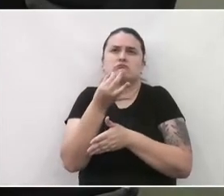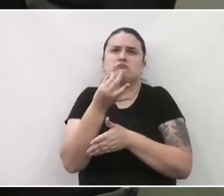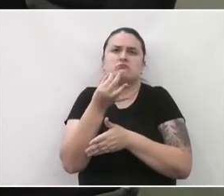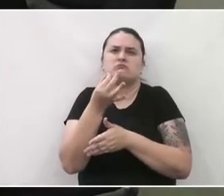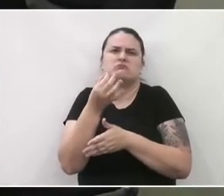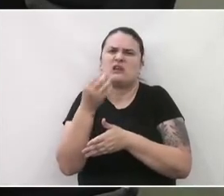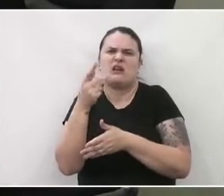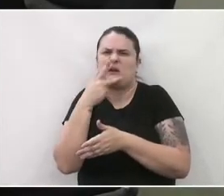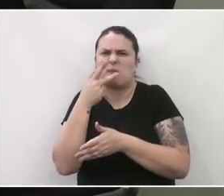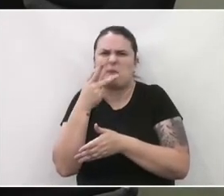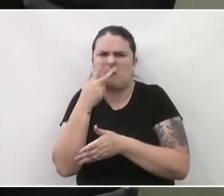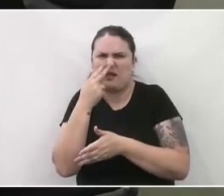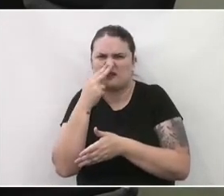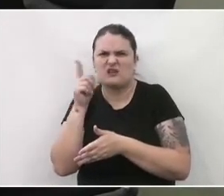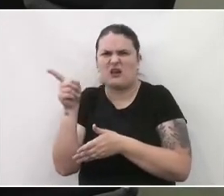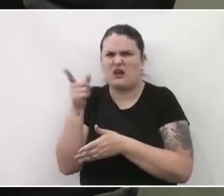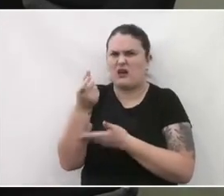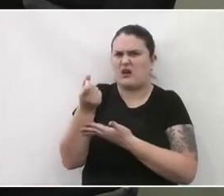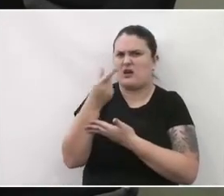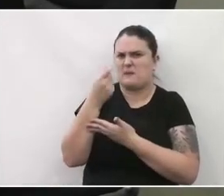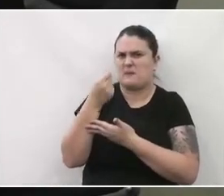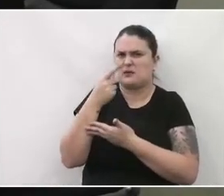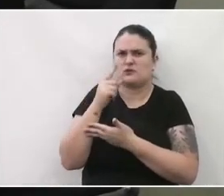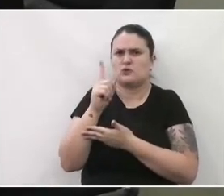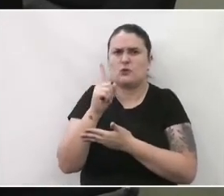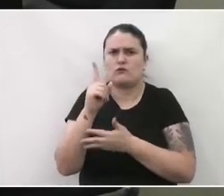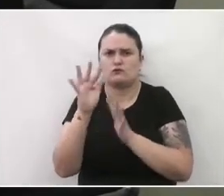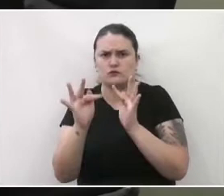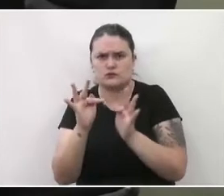motivo para bater em cima desse medicamento?